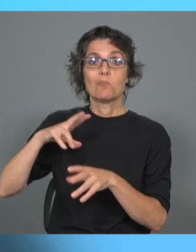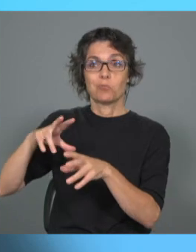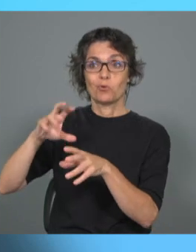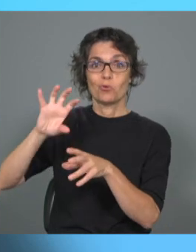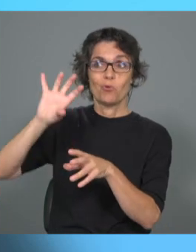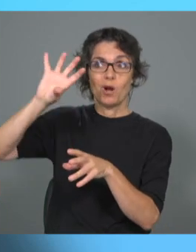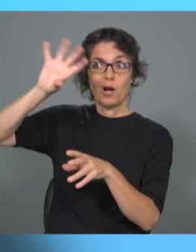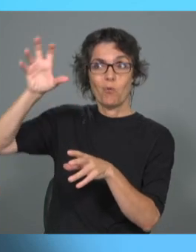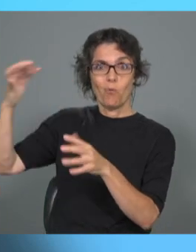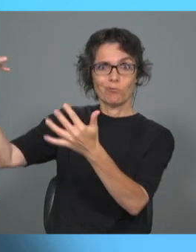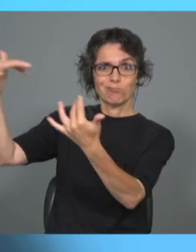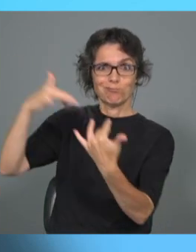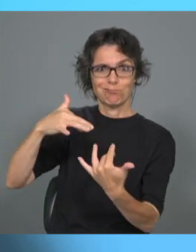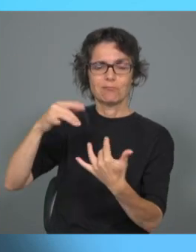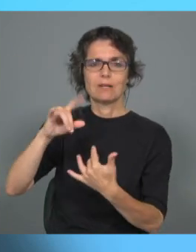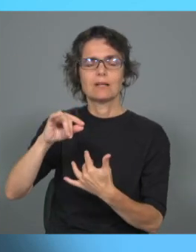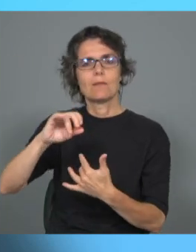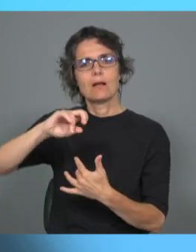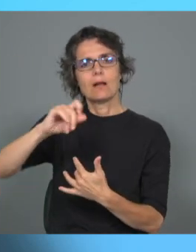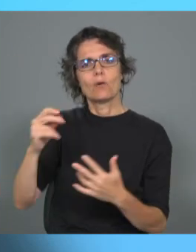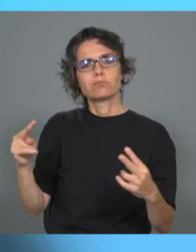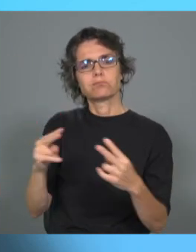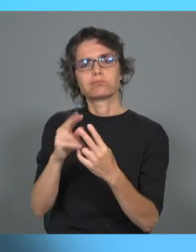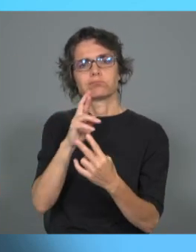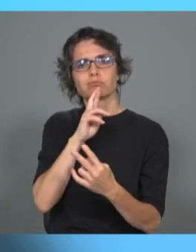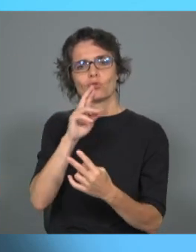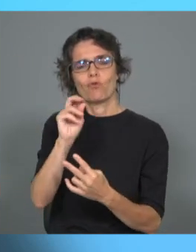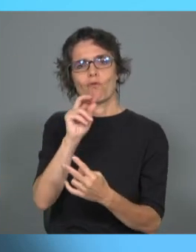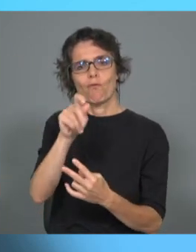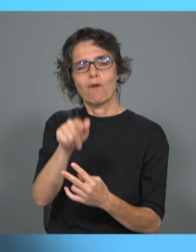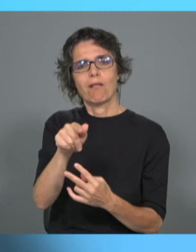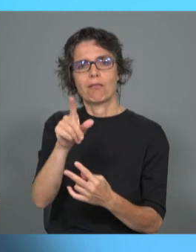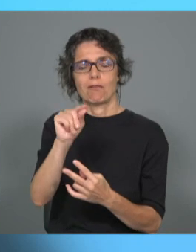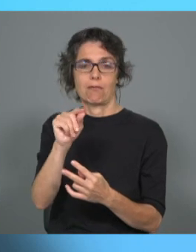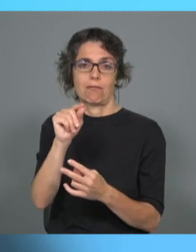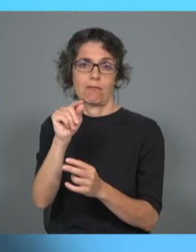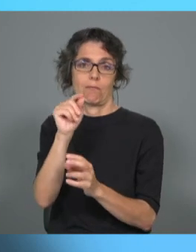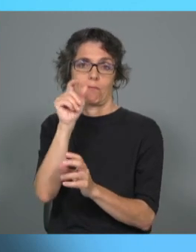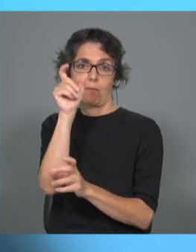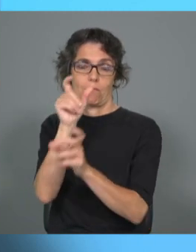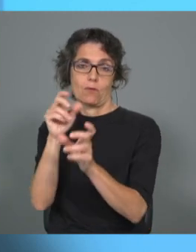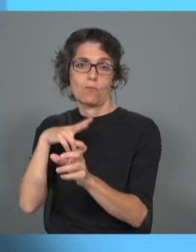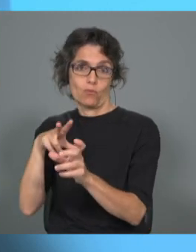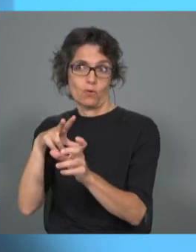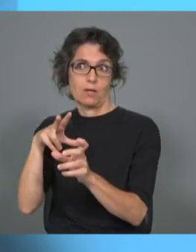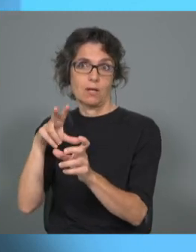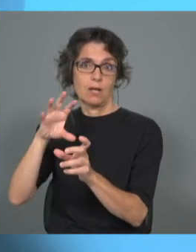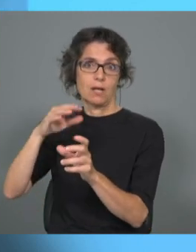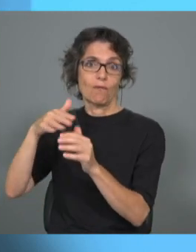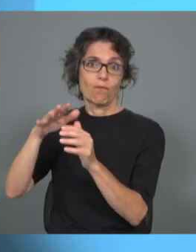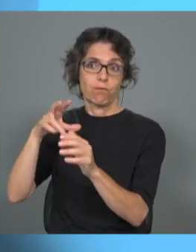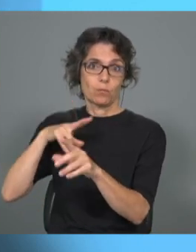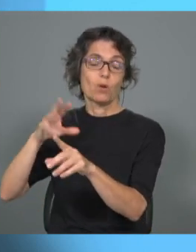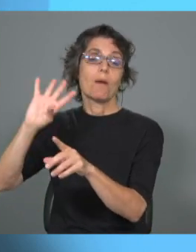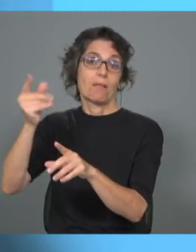em Fátima não é apenas para os portugueses que estão fora do país, mas também para os refugiados, os migrantes que